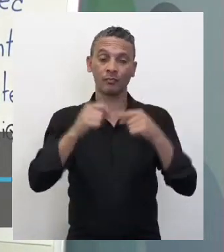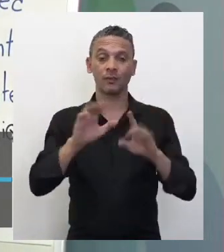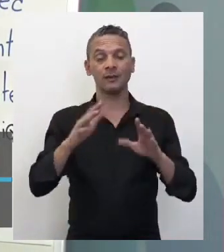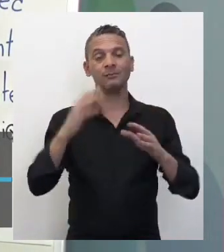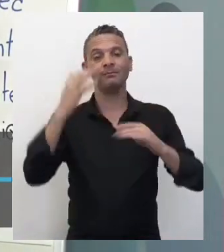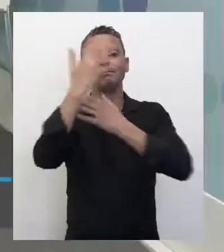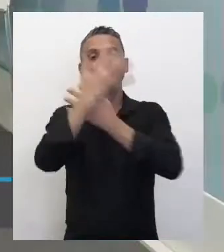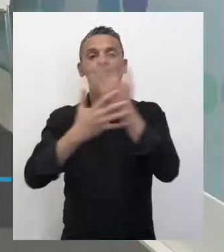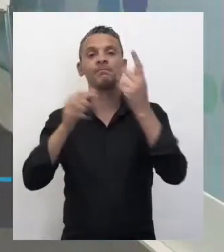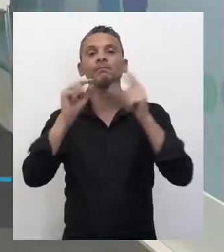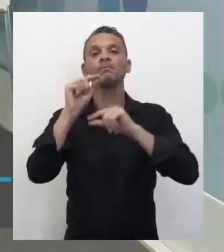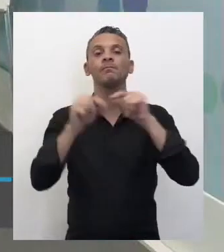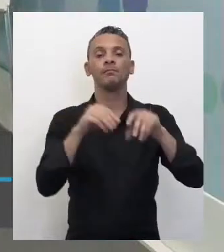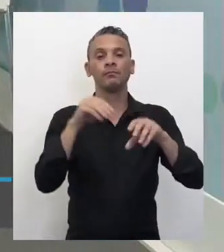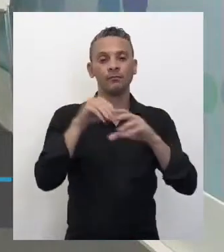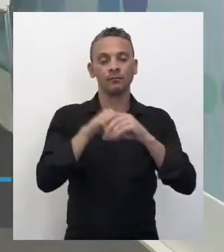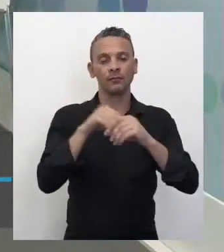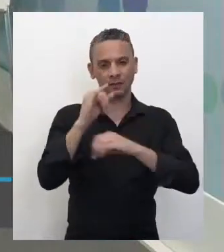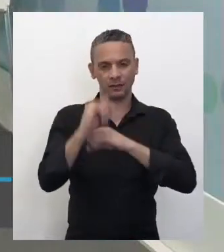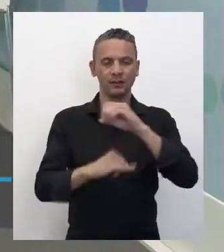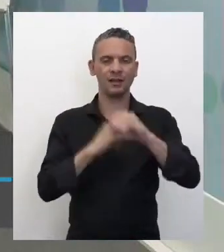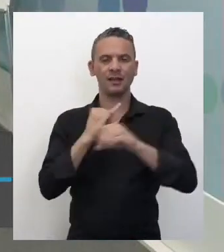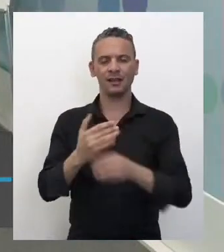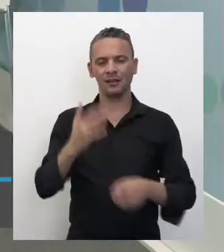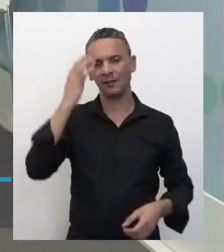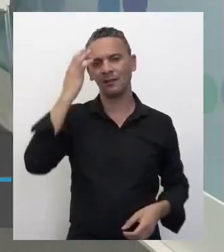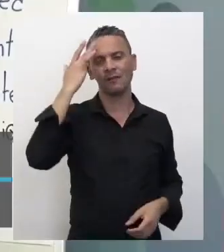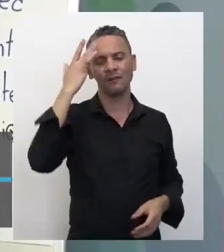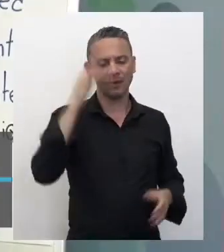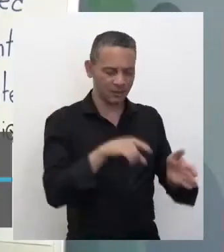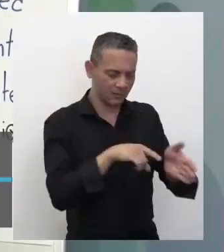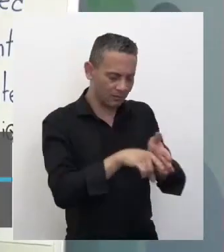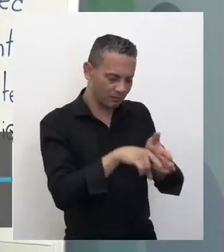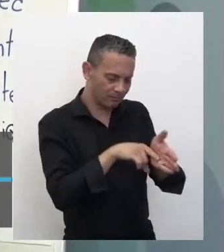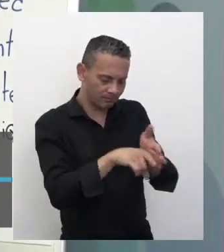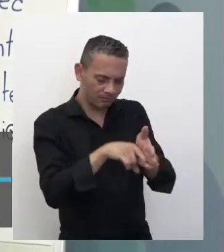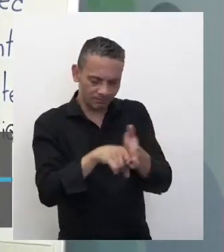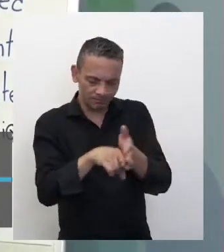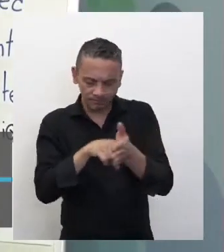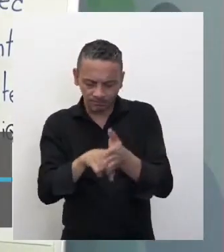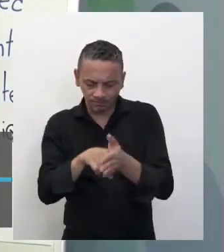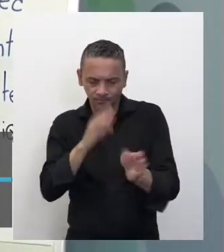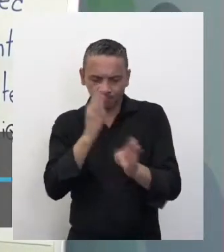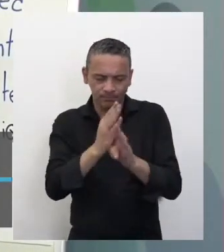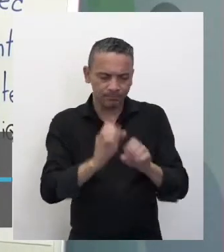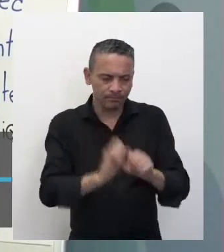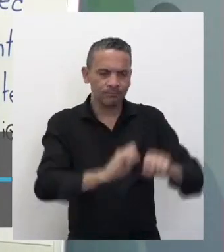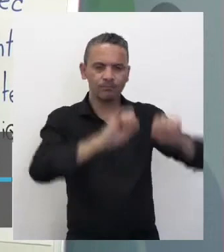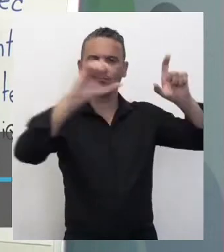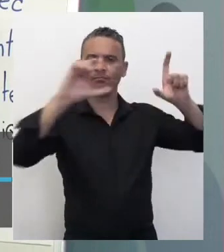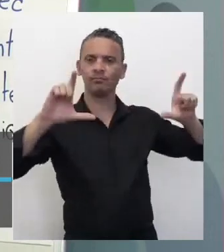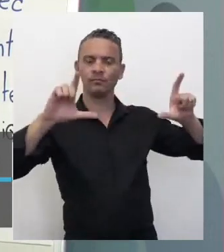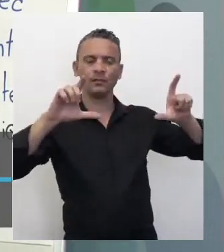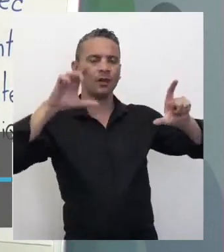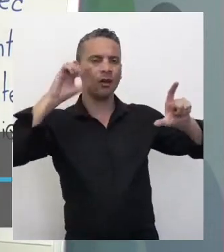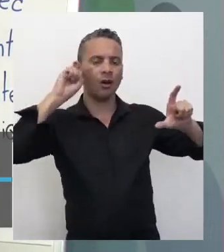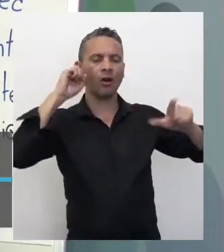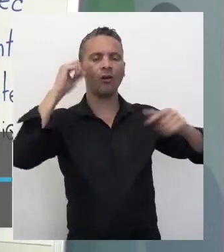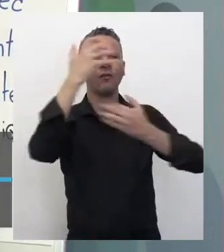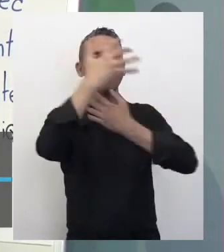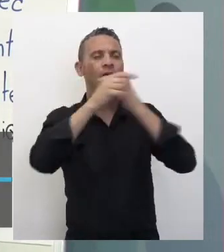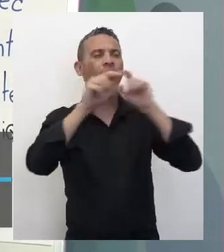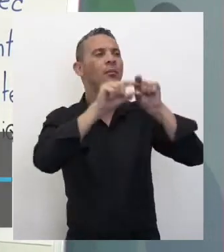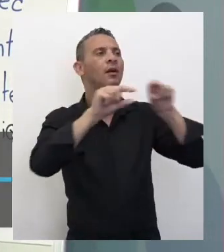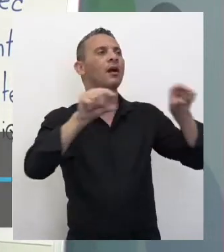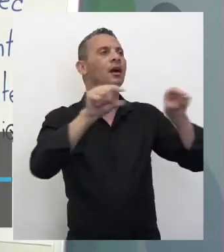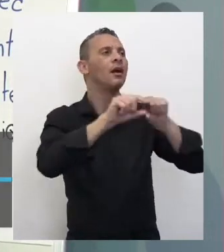aquilo, né, Ed? Está na internet, tão fácil hoje, o próprio aluno pode ir atrás, ele pode ouvir a música com a letra. Existe aquele